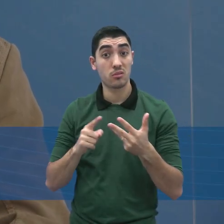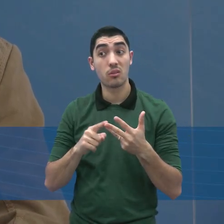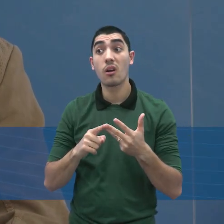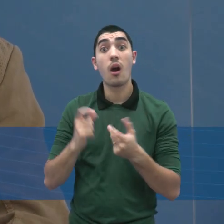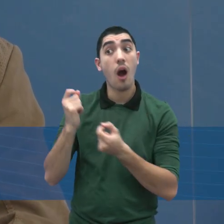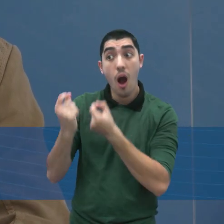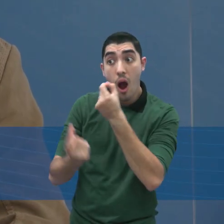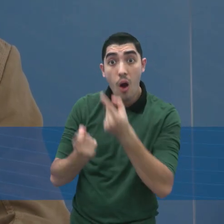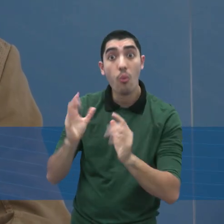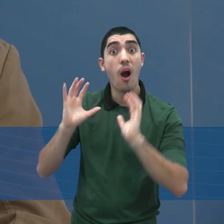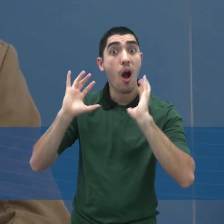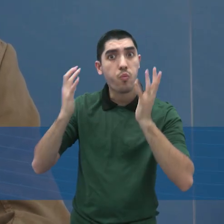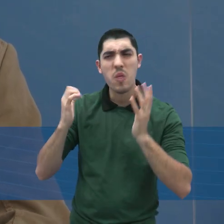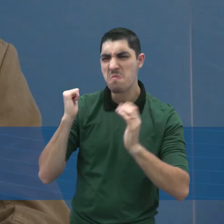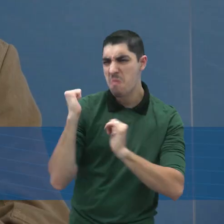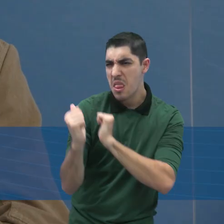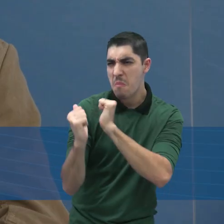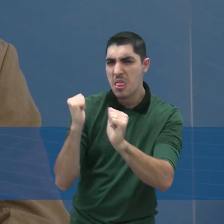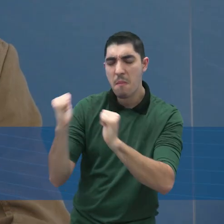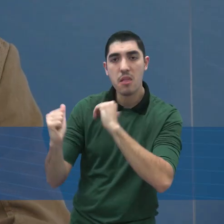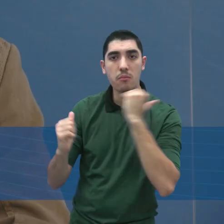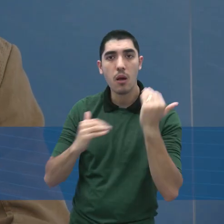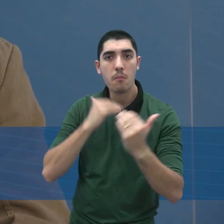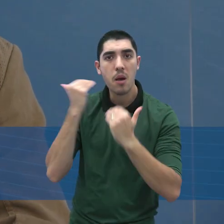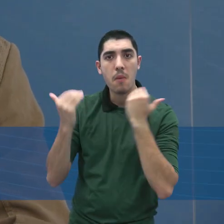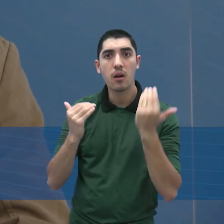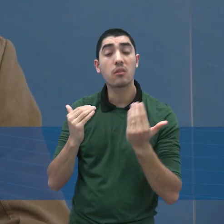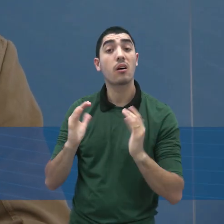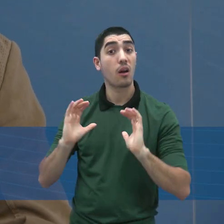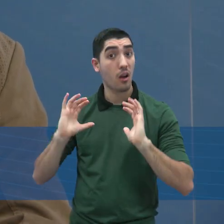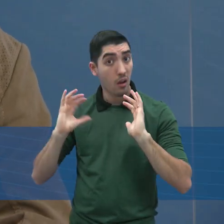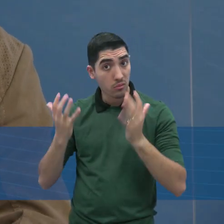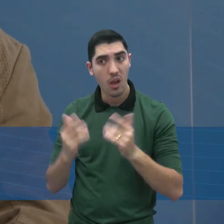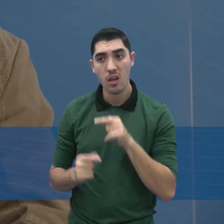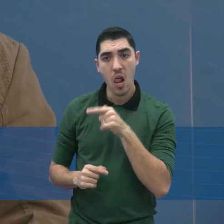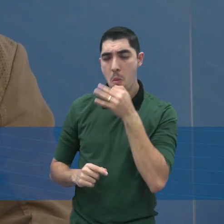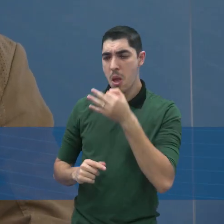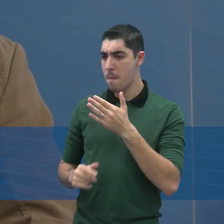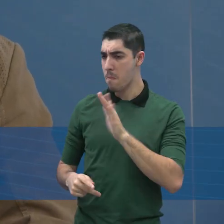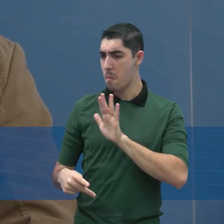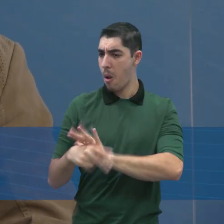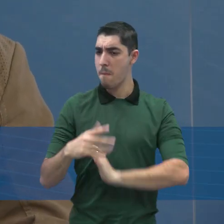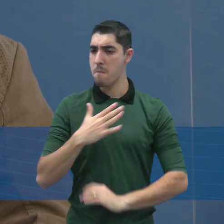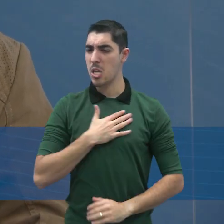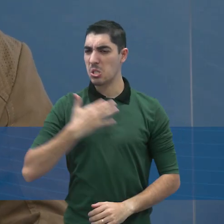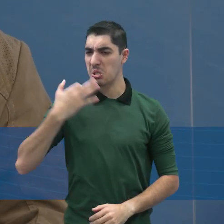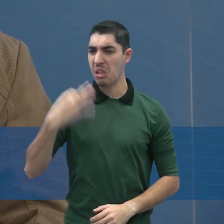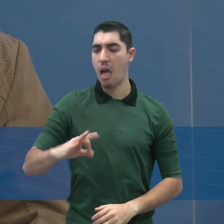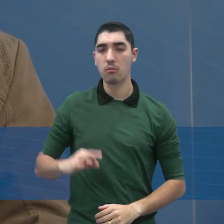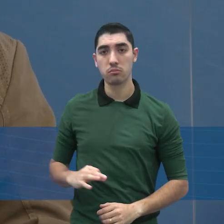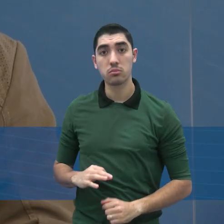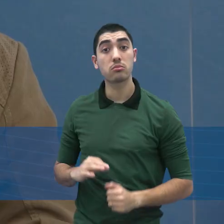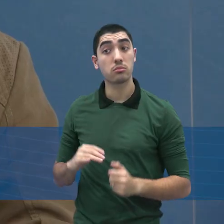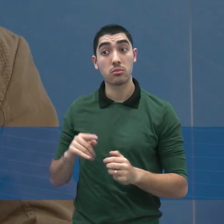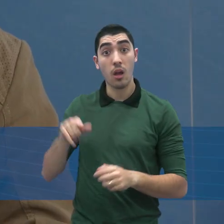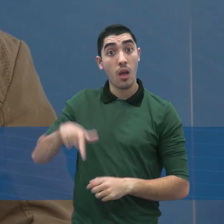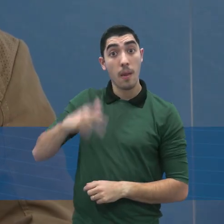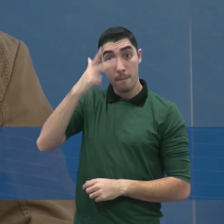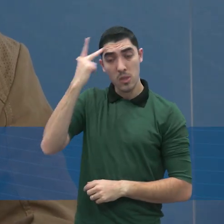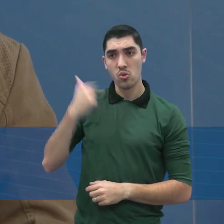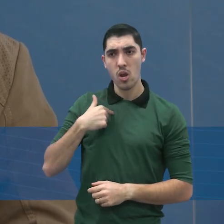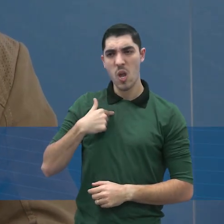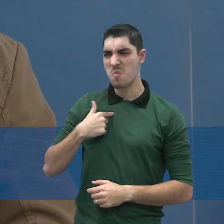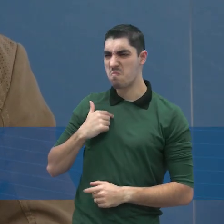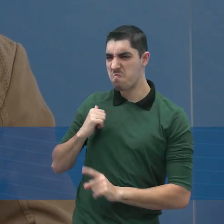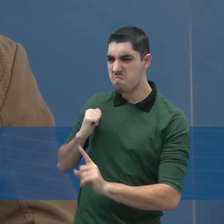alguns casos, dependendo do ponto de vista que a pessoa acredita que é o certo e o correto para ela. E daí, ao ponto dela tirar a vida,